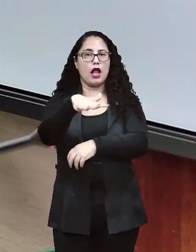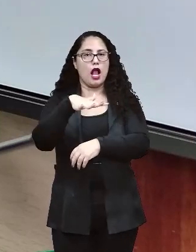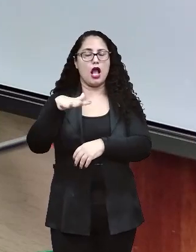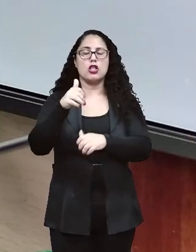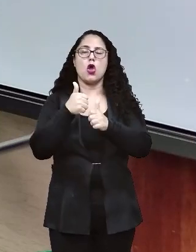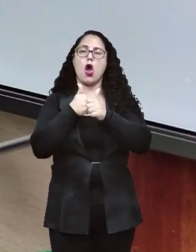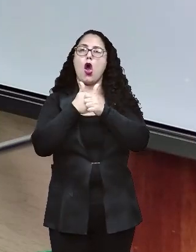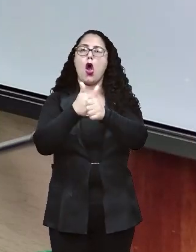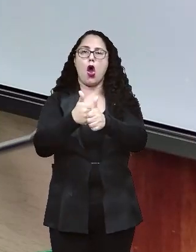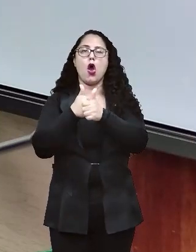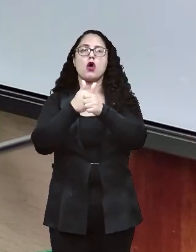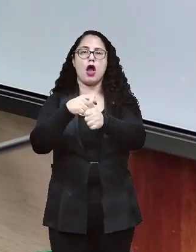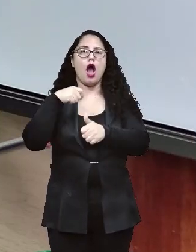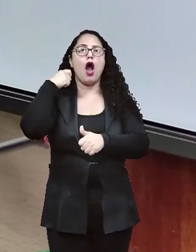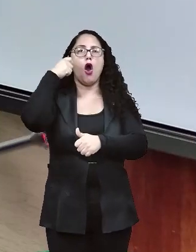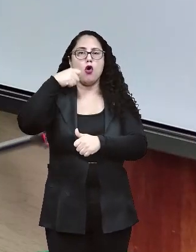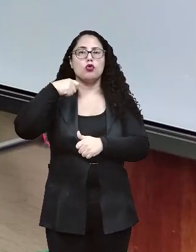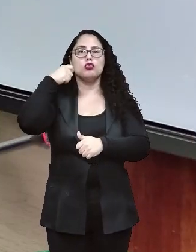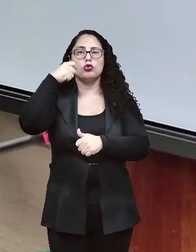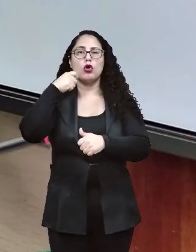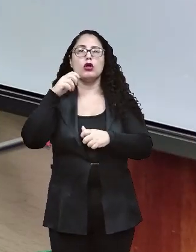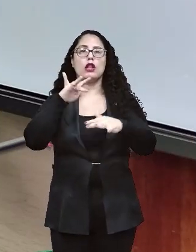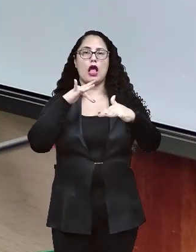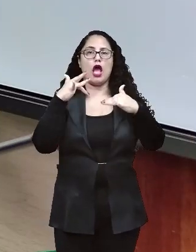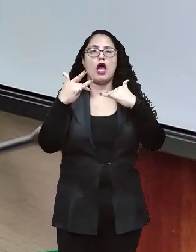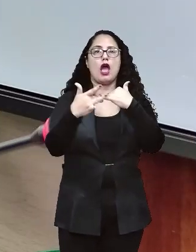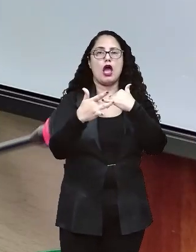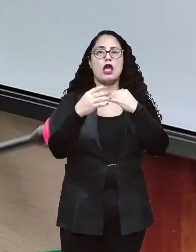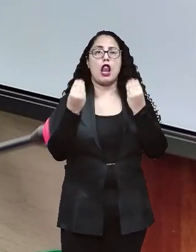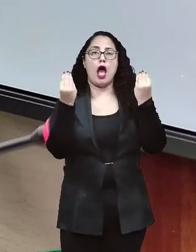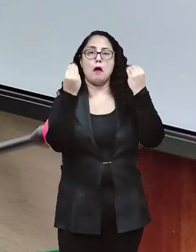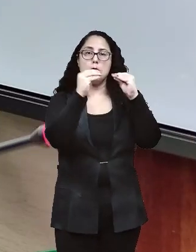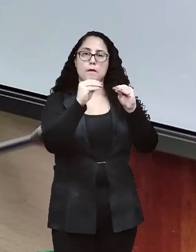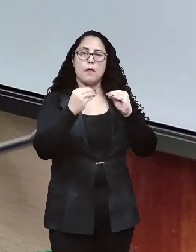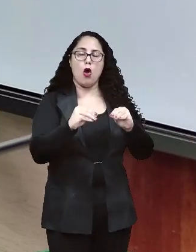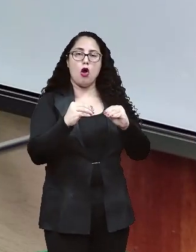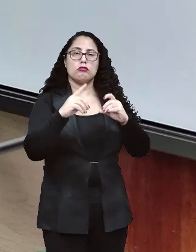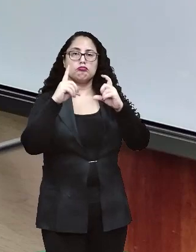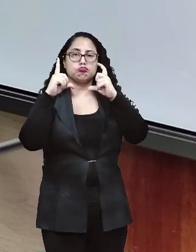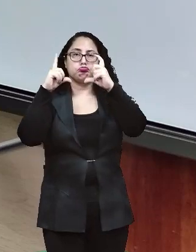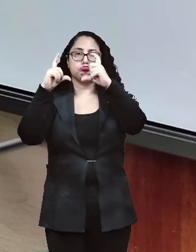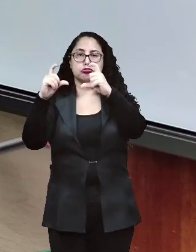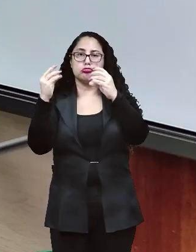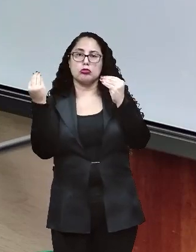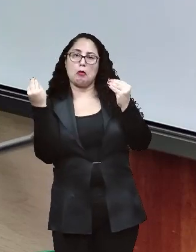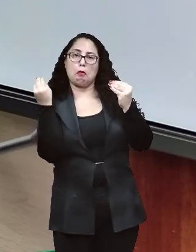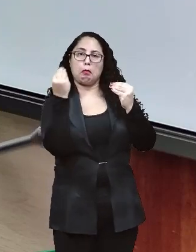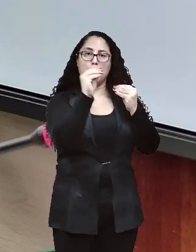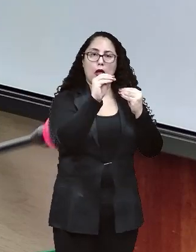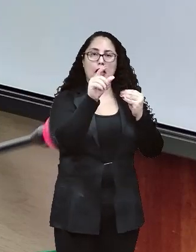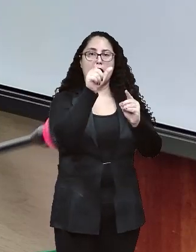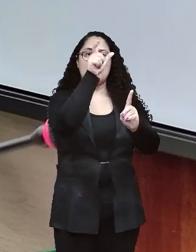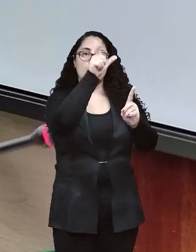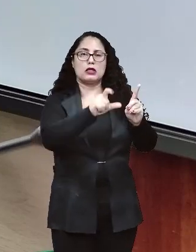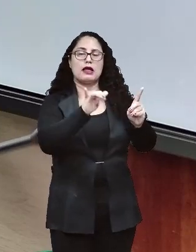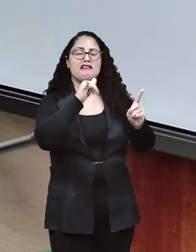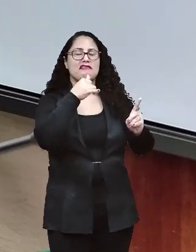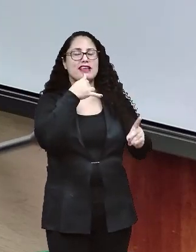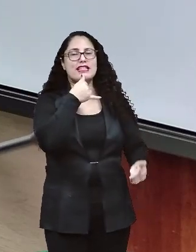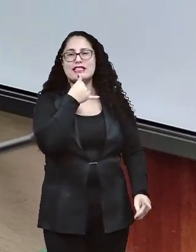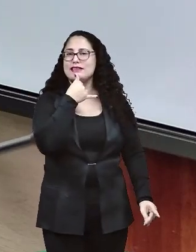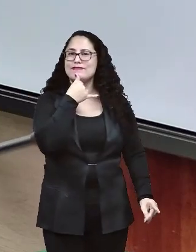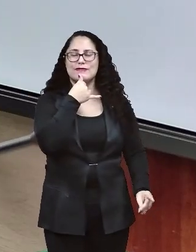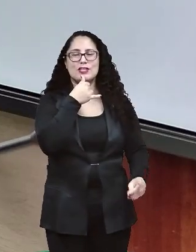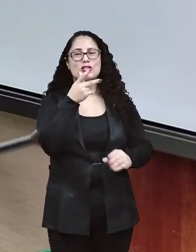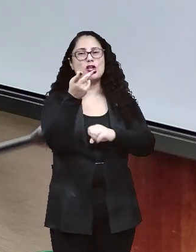eu acompanho a autora na rede social e ela posta, inclusive, prints de pessoas que, assim, infelizmente